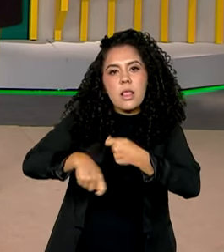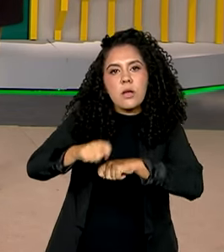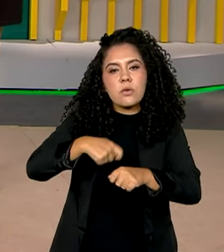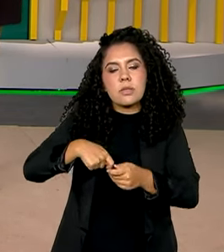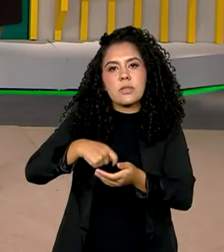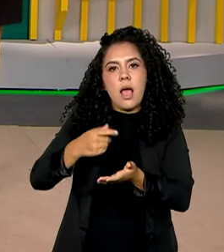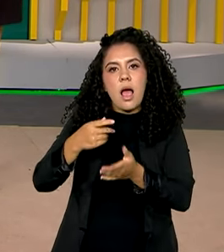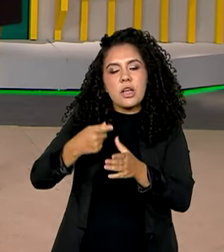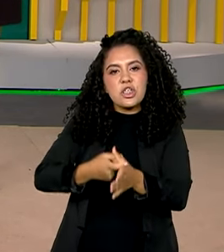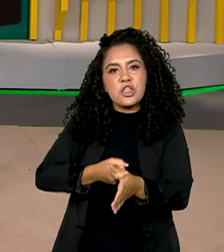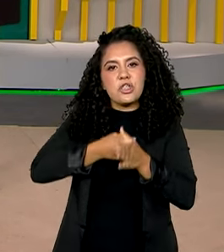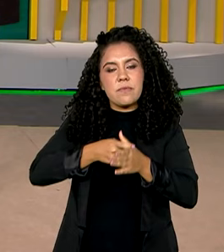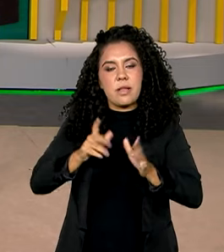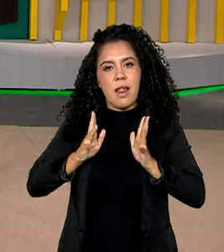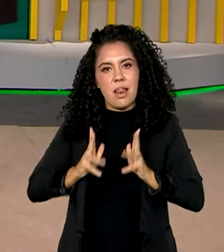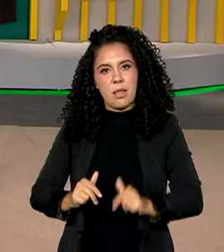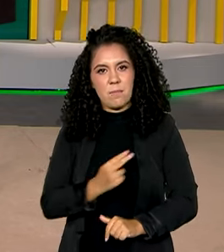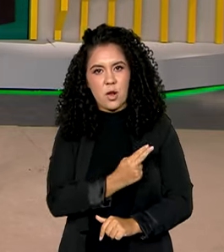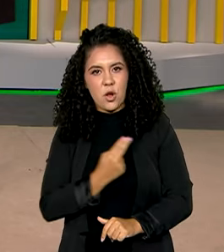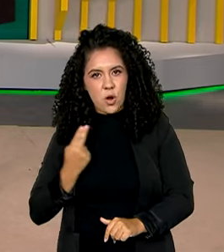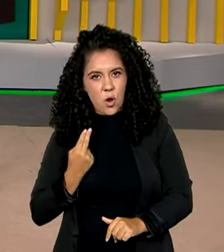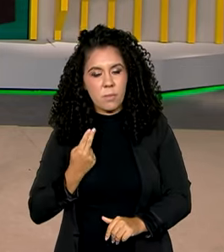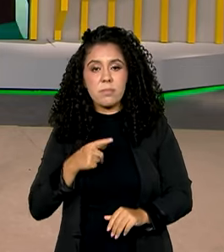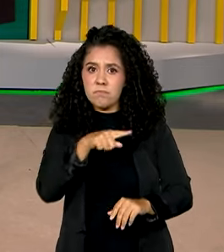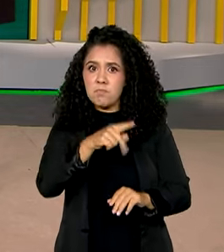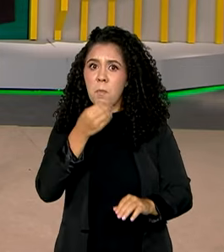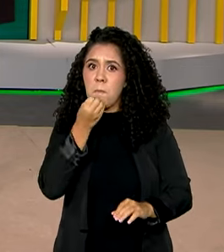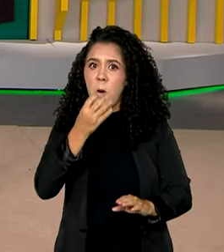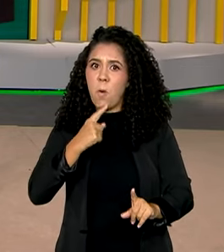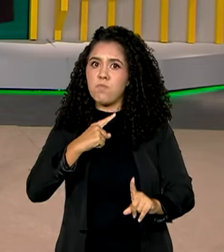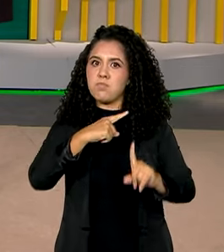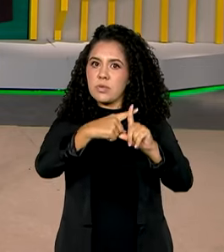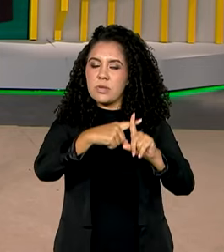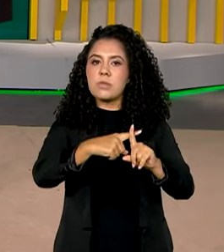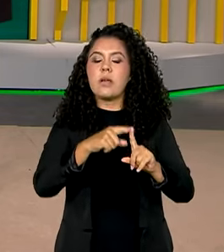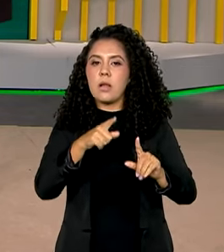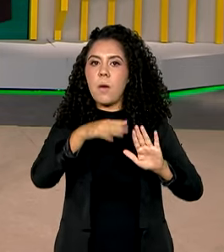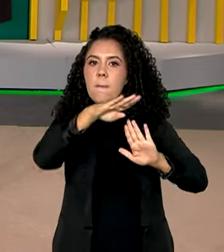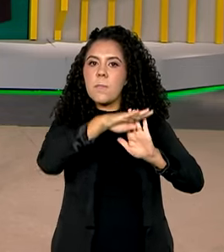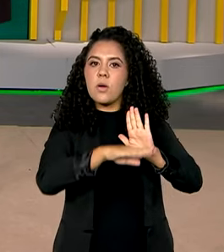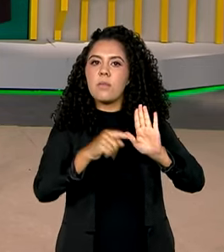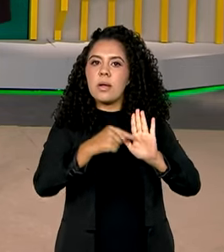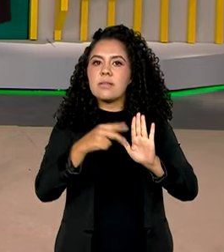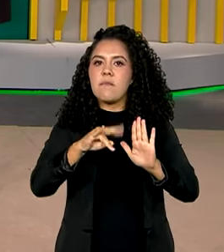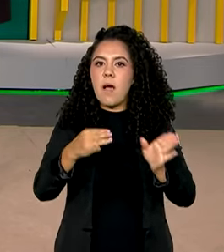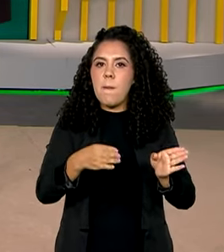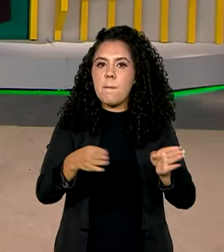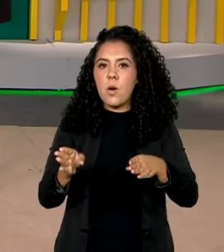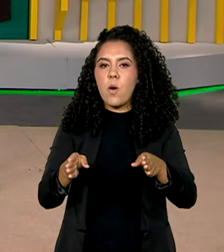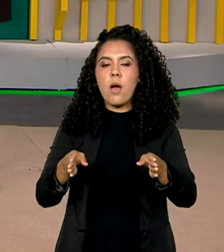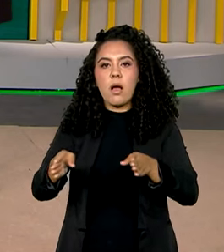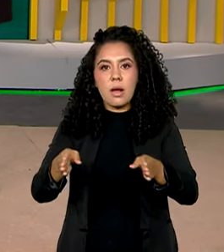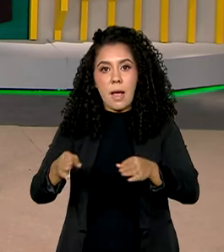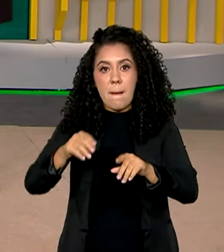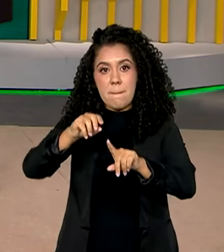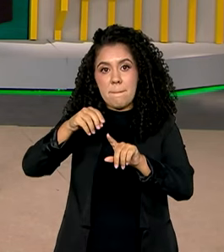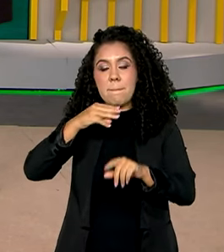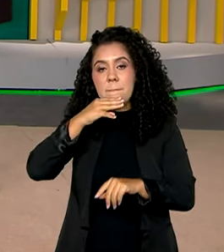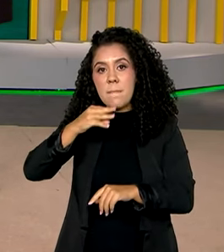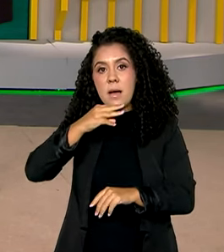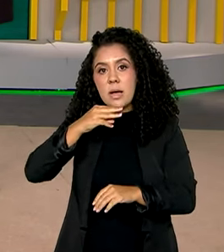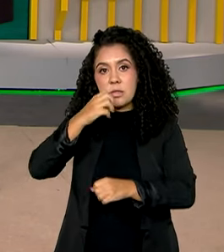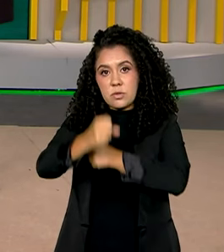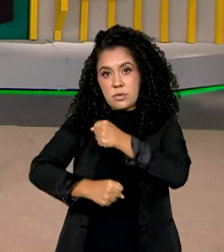e limparem o nome. O resultado foi tão positivo que o programa vai ser prorrogado até março de 2024.